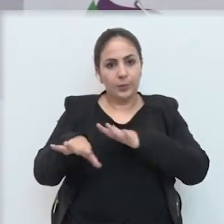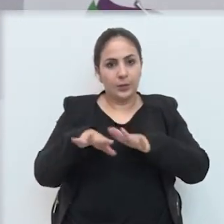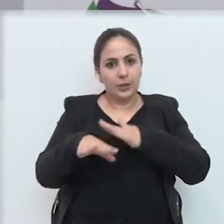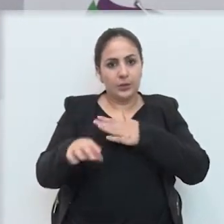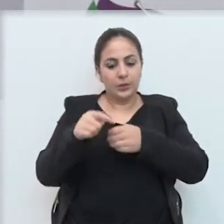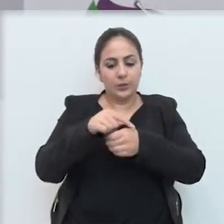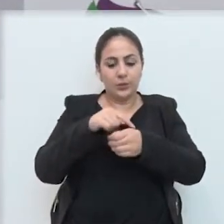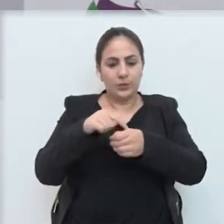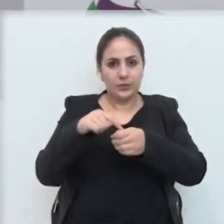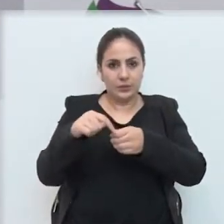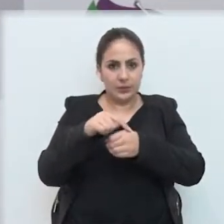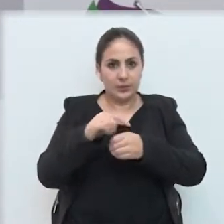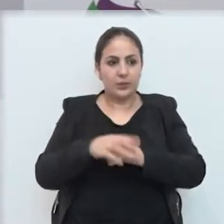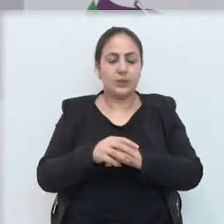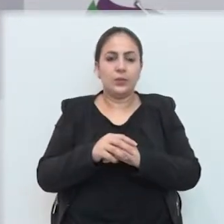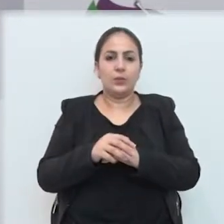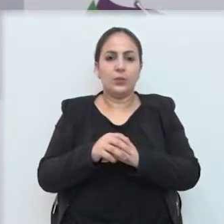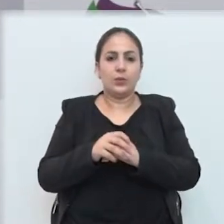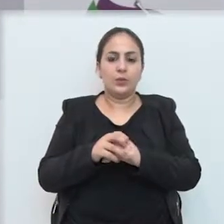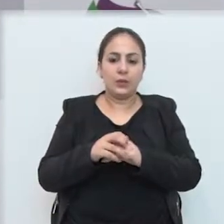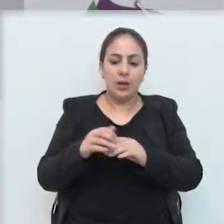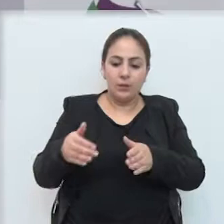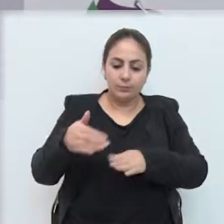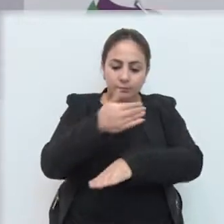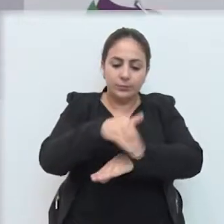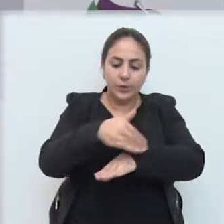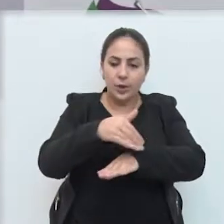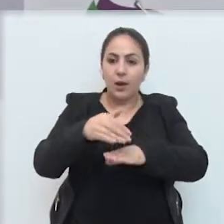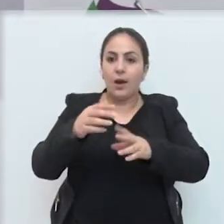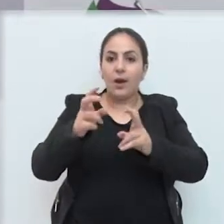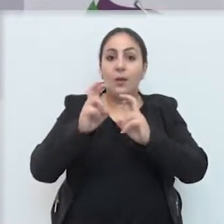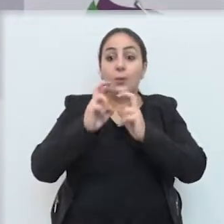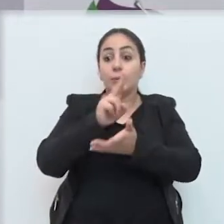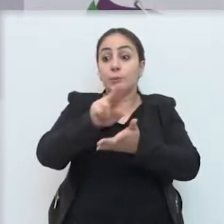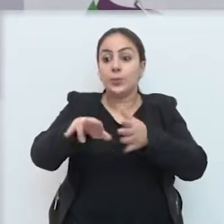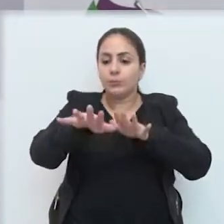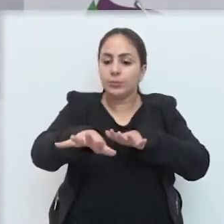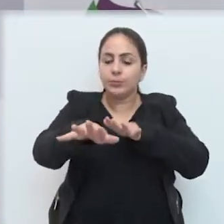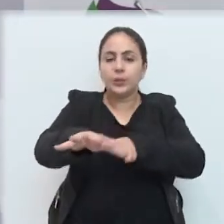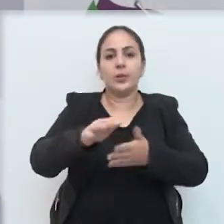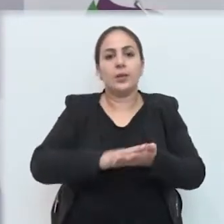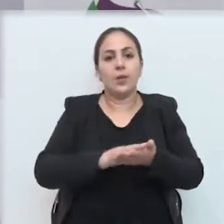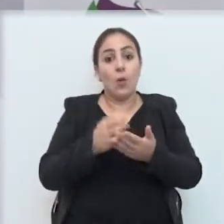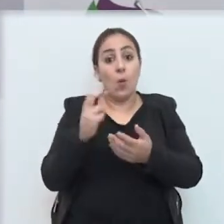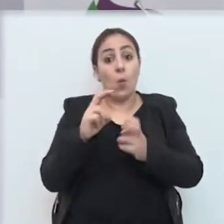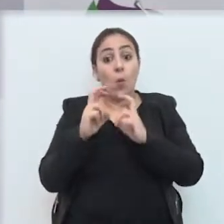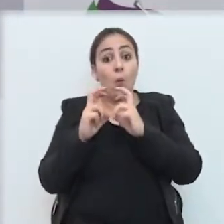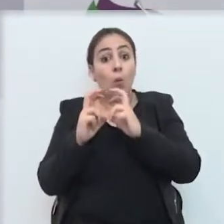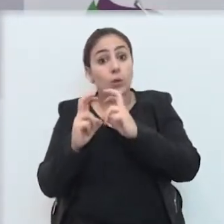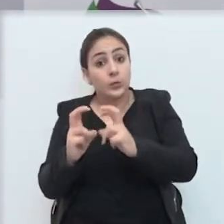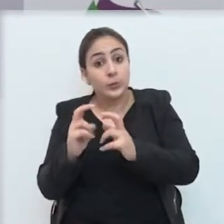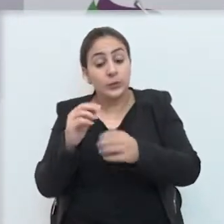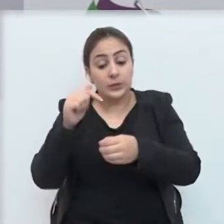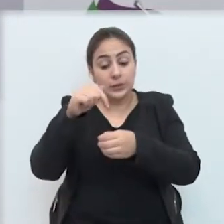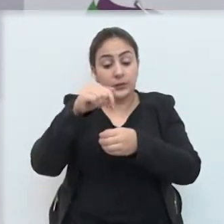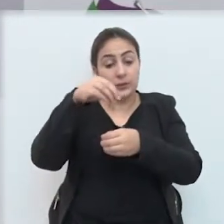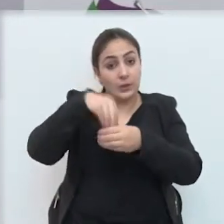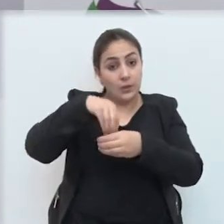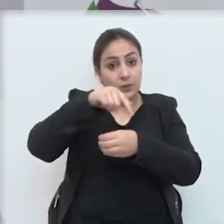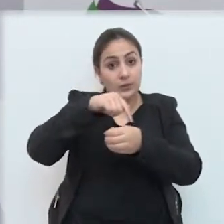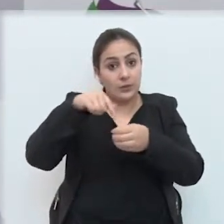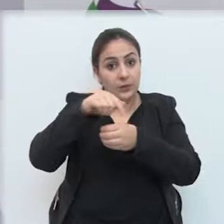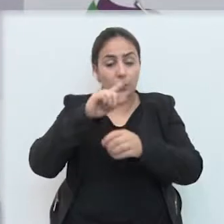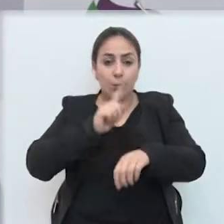da mobilidade urbana, no trajeto do veículo, no trajeto do transporte coletivo, no deslocamento da população dentro da